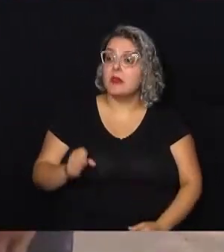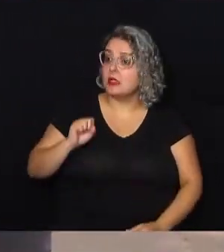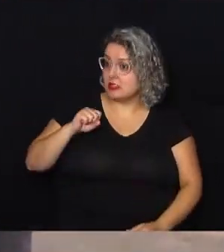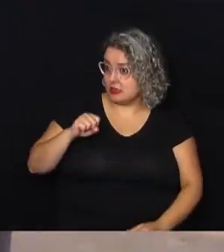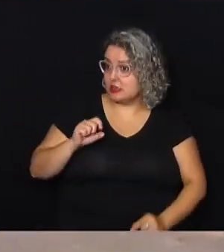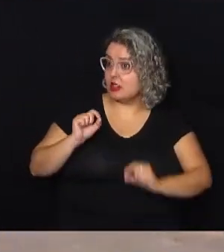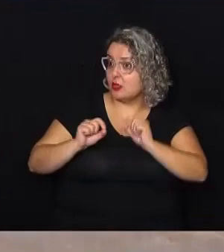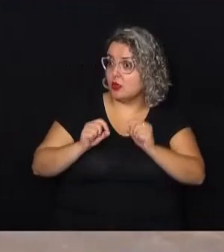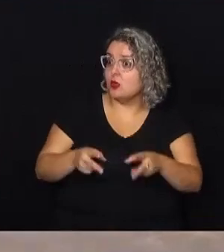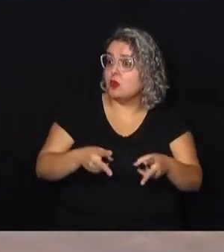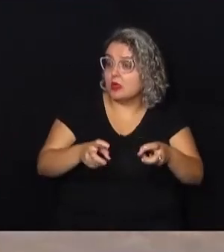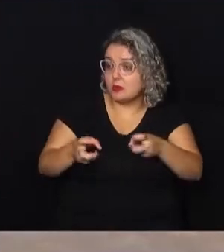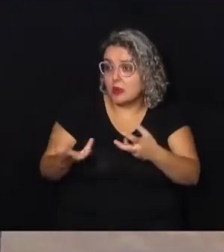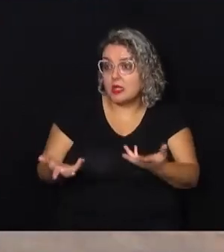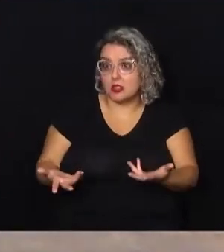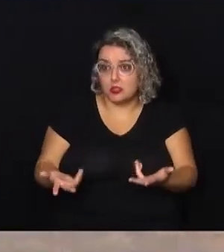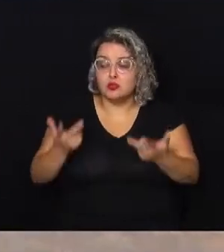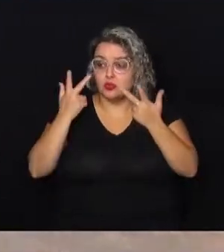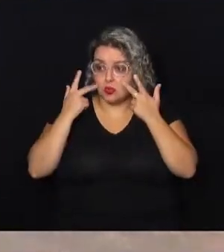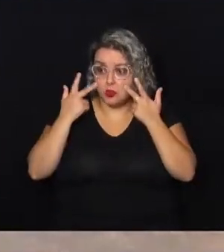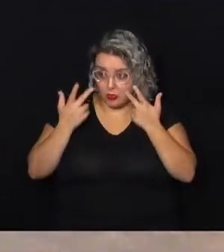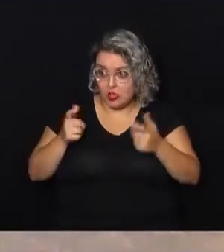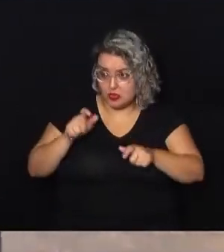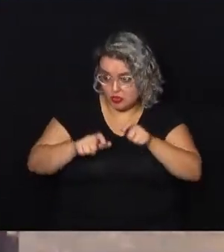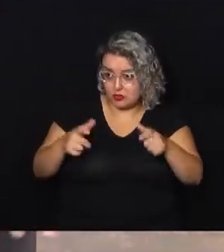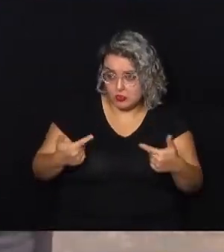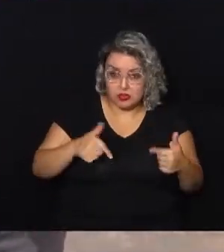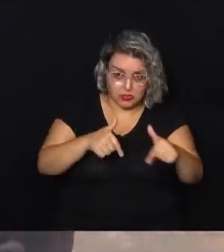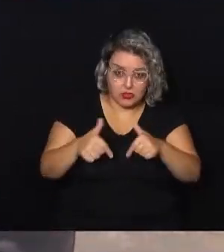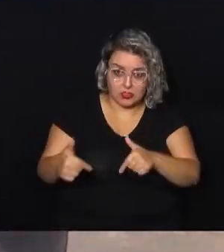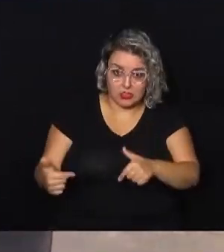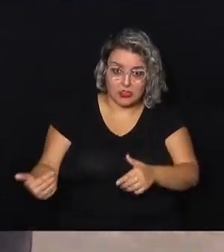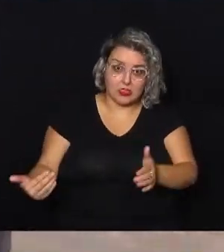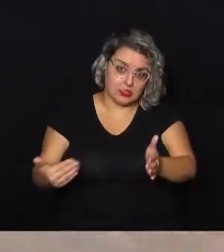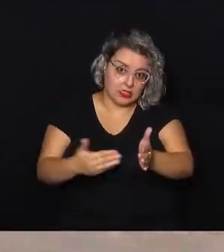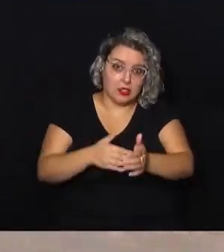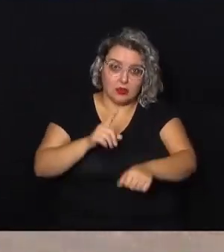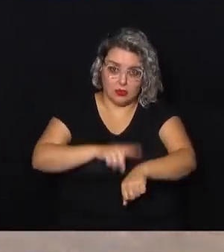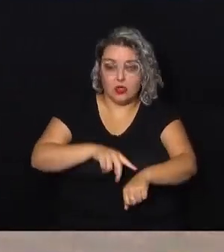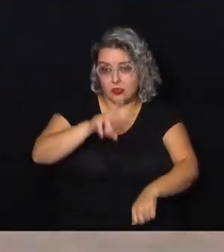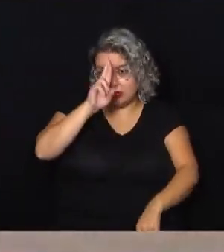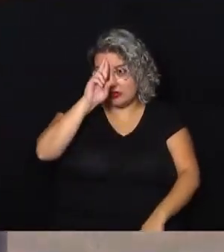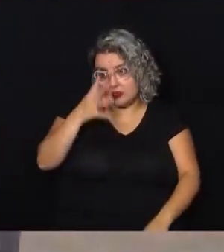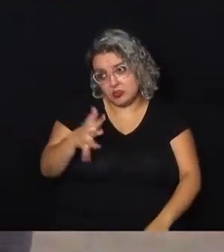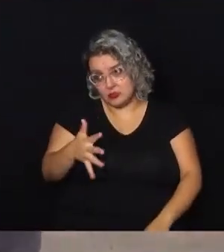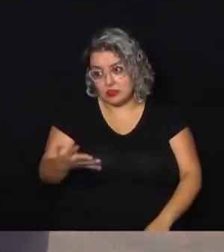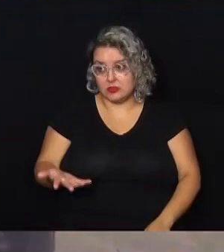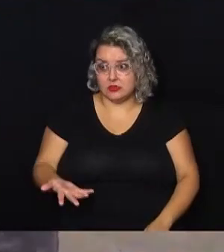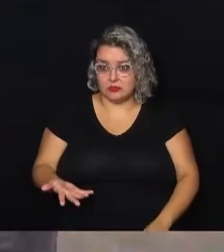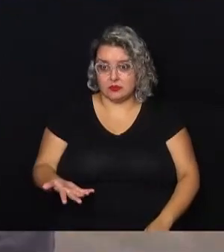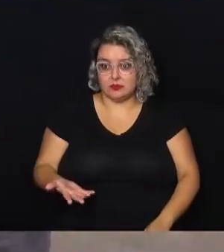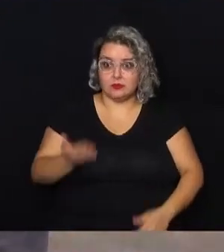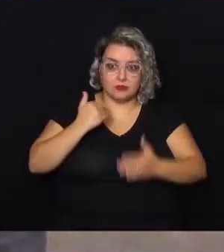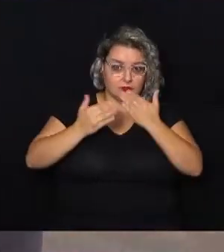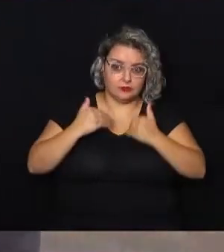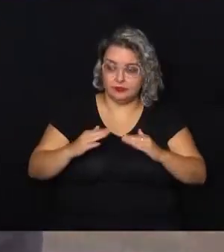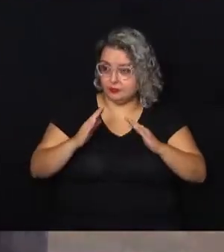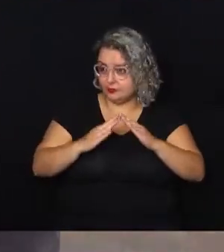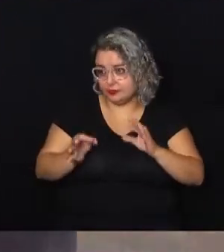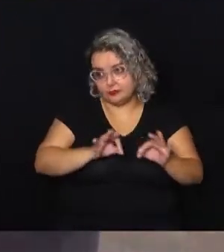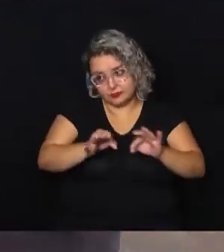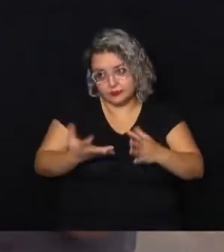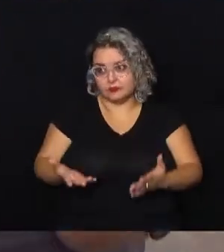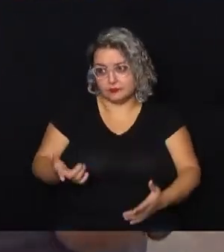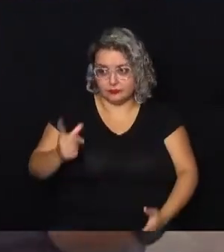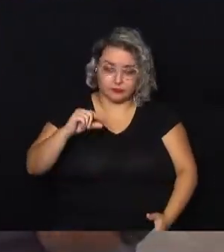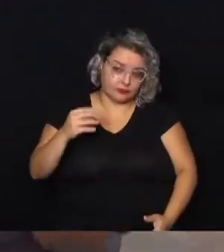gente percebe, né? Que normalmente as pessoas trabalham até a hora do almoço, mais ou menos, come alguma coisa em casa, se prepara e sai